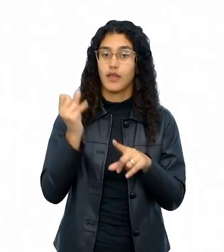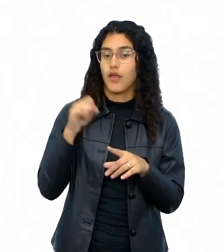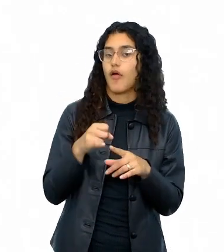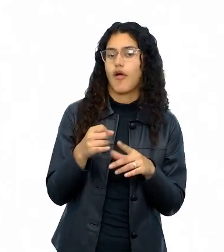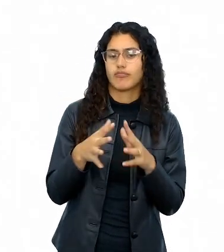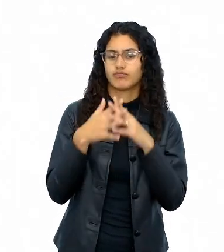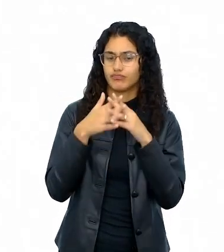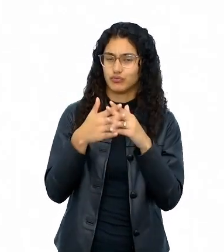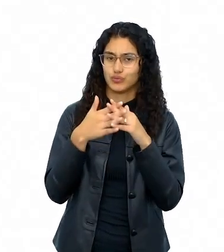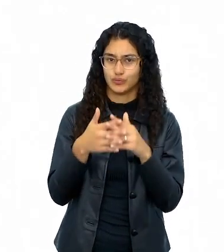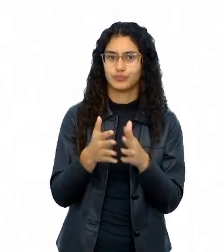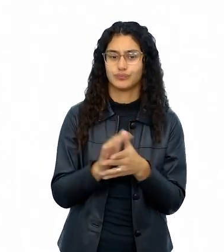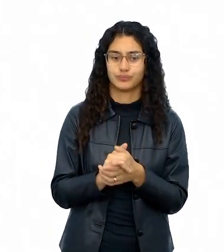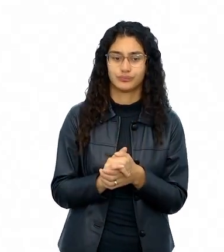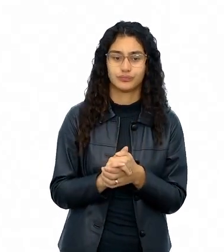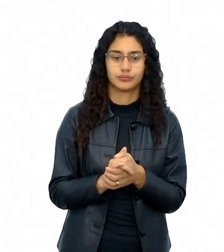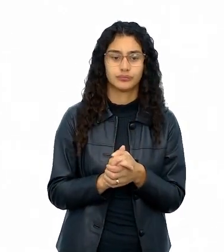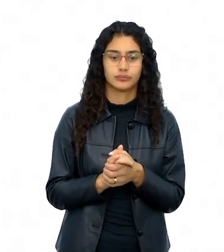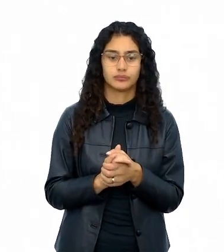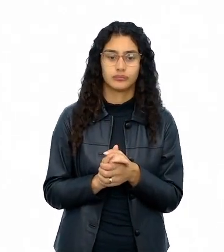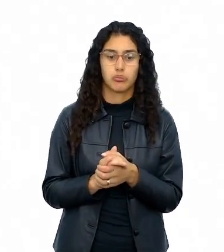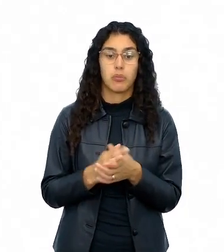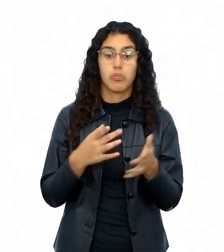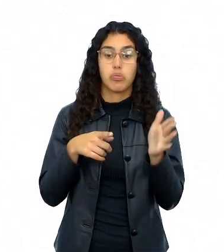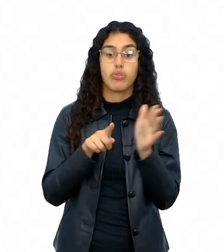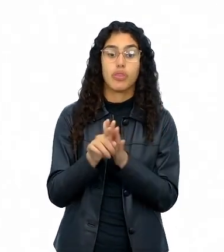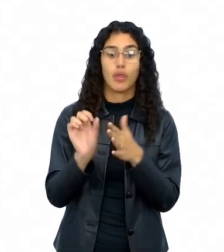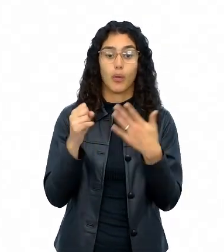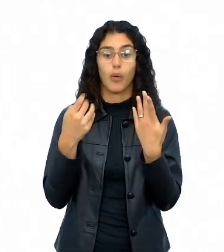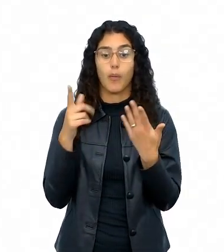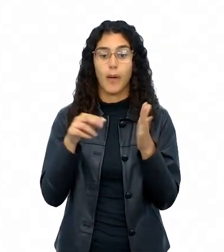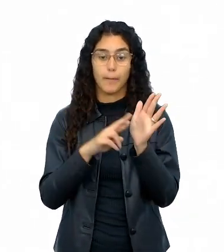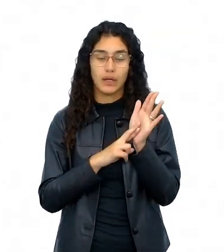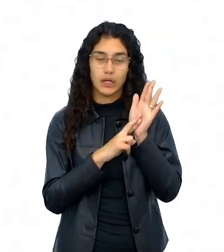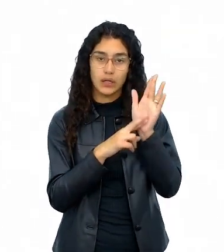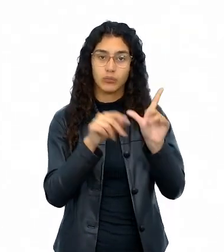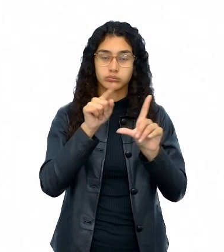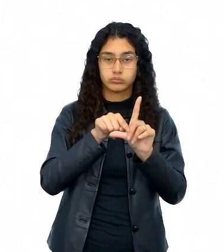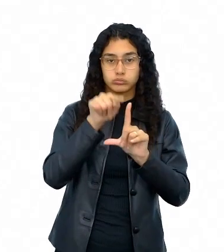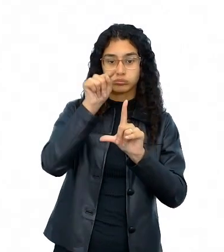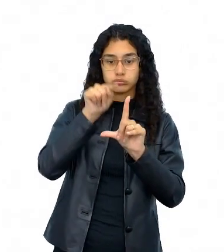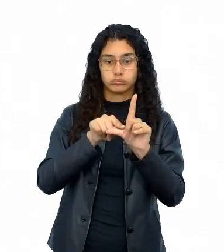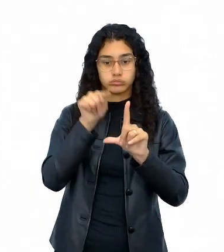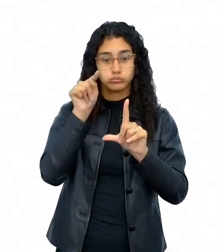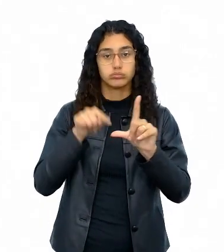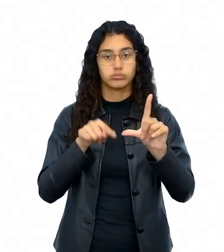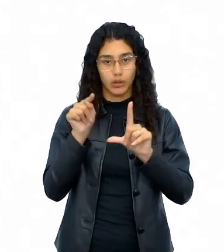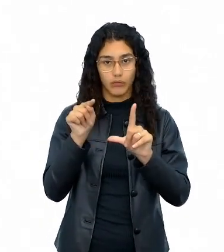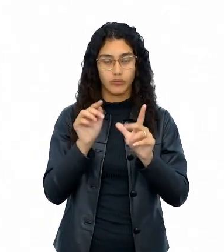com um monte de ponto, né? E pergunta qual é a representação gráfica dessa função.